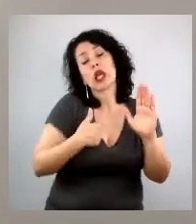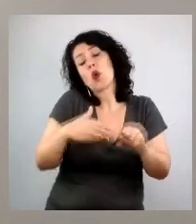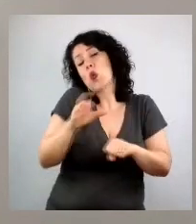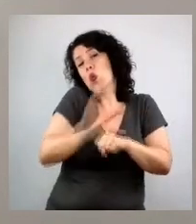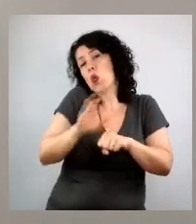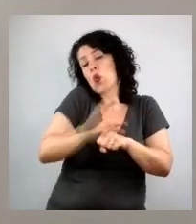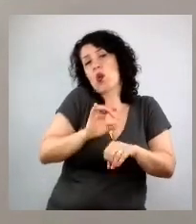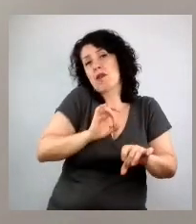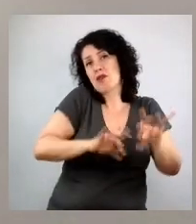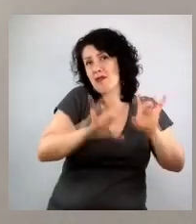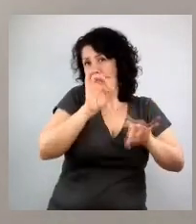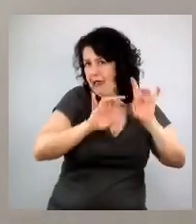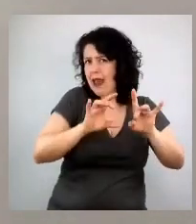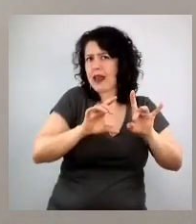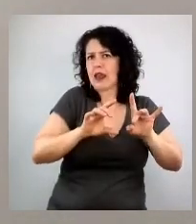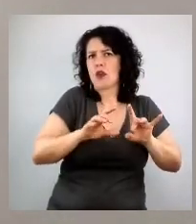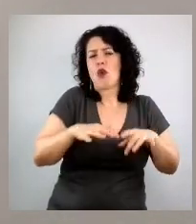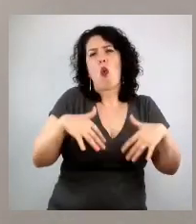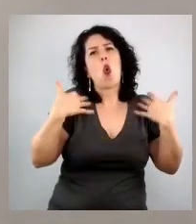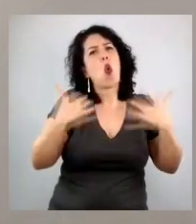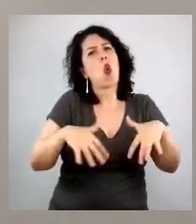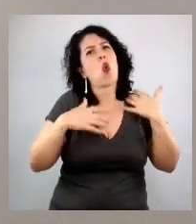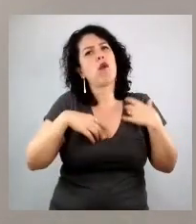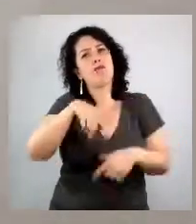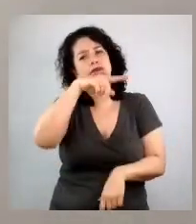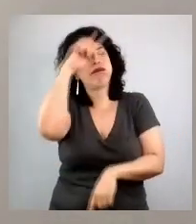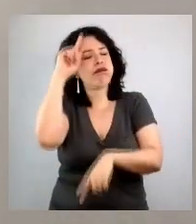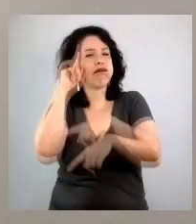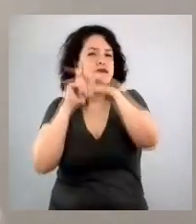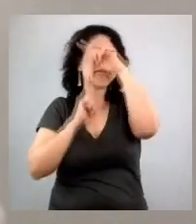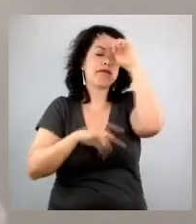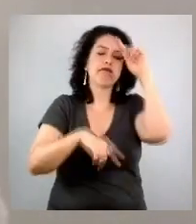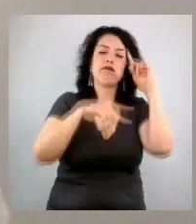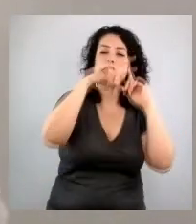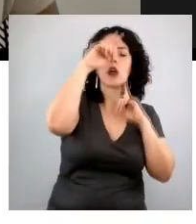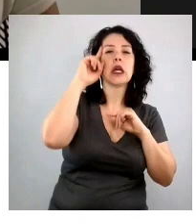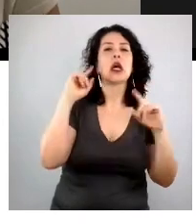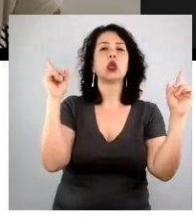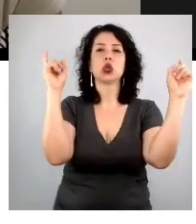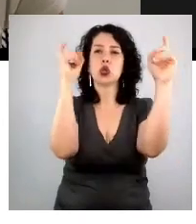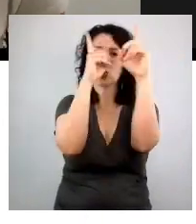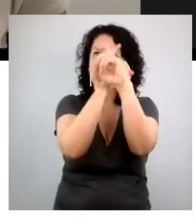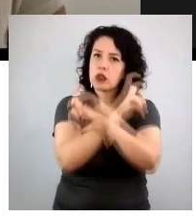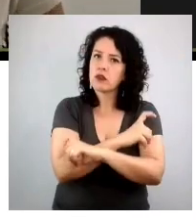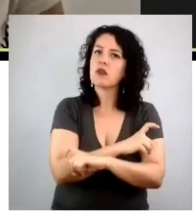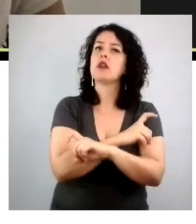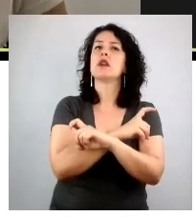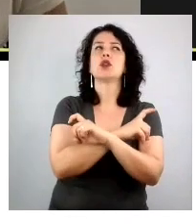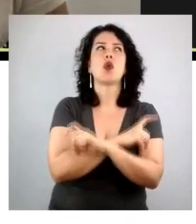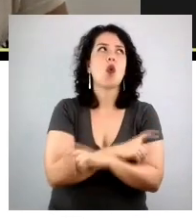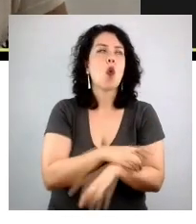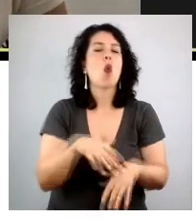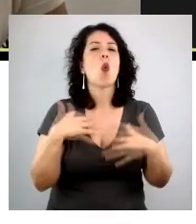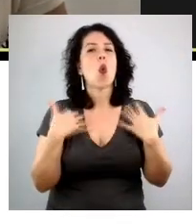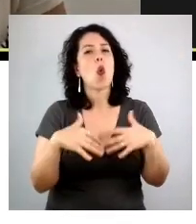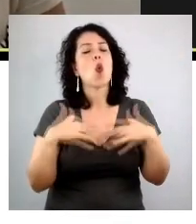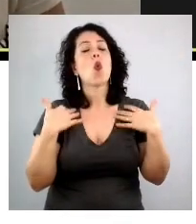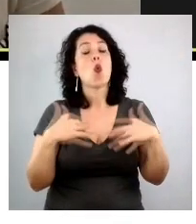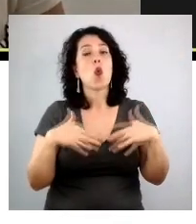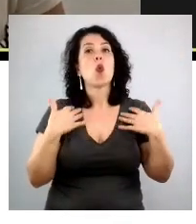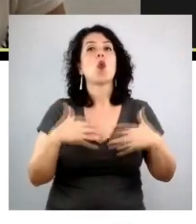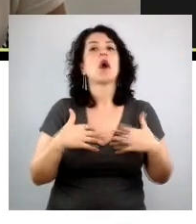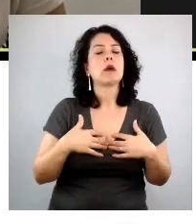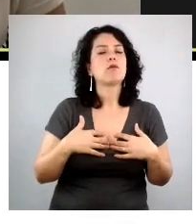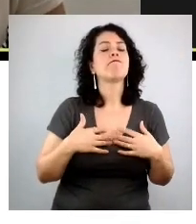danado, já ia falar um palavrão aqui. O horário permite, Foi um sacrifício danado. Eu